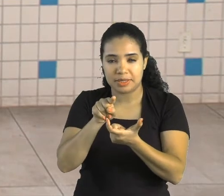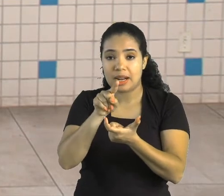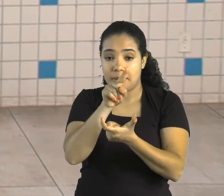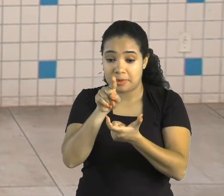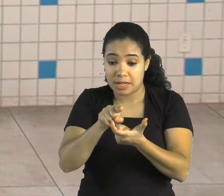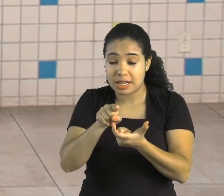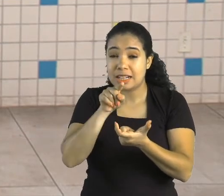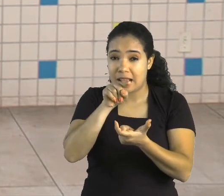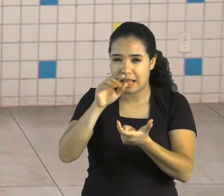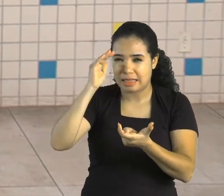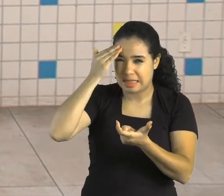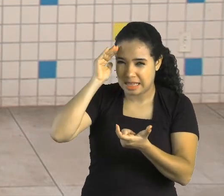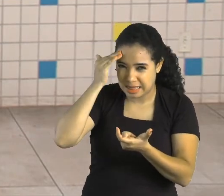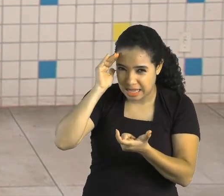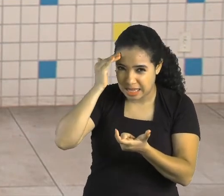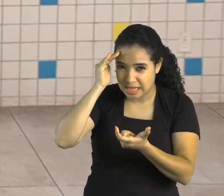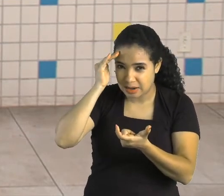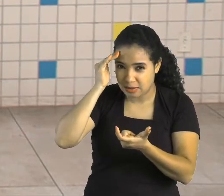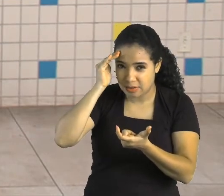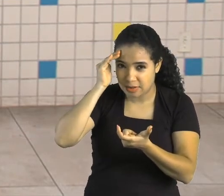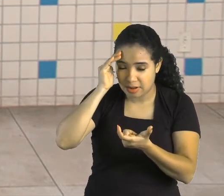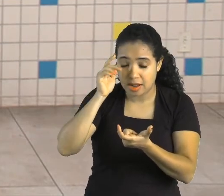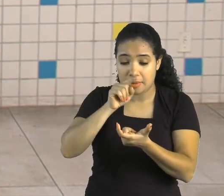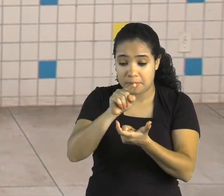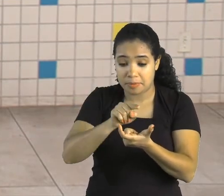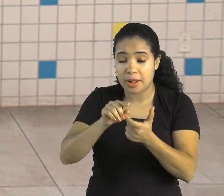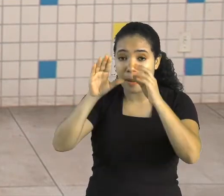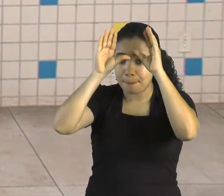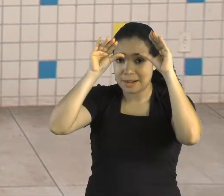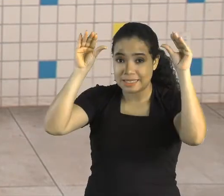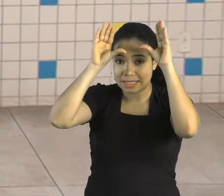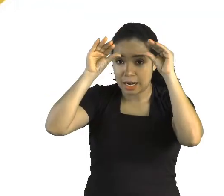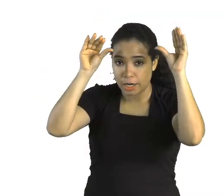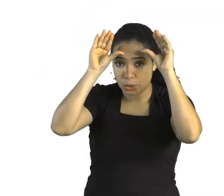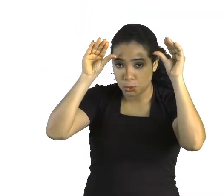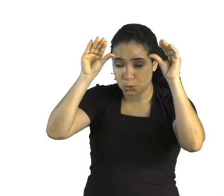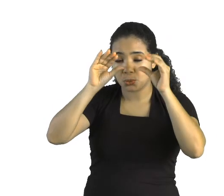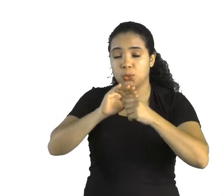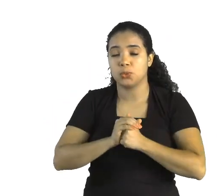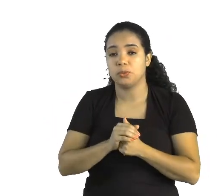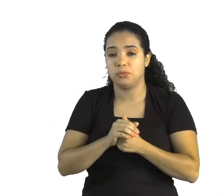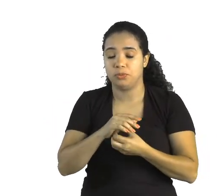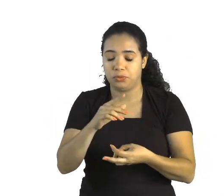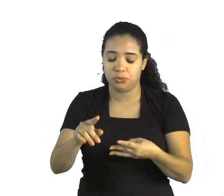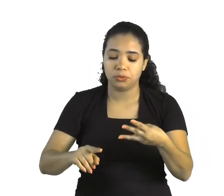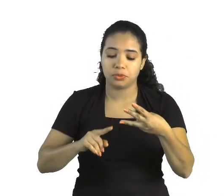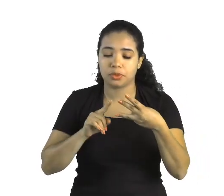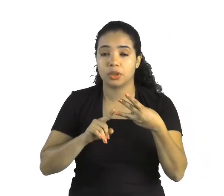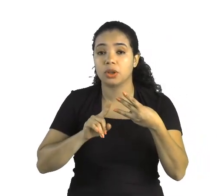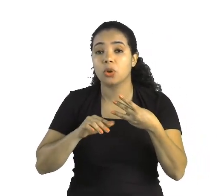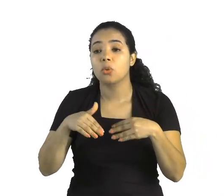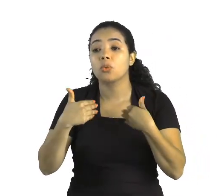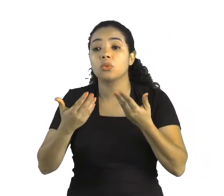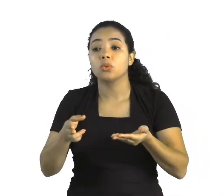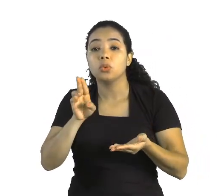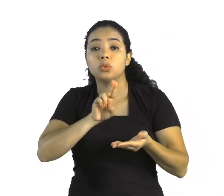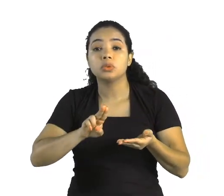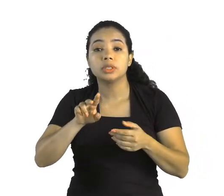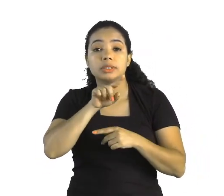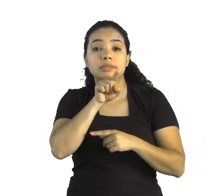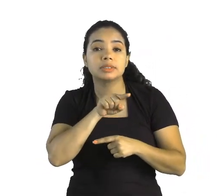Observaram? Perceberam? Que bom. Agora, a terceira dica. Quando vou utilizar o